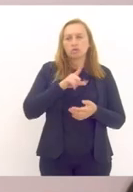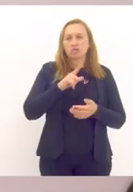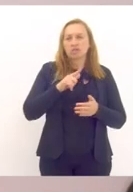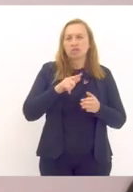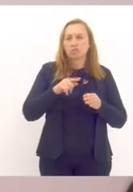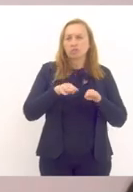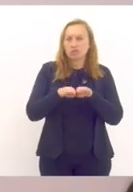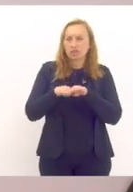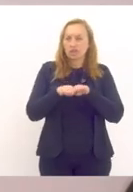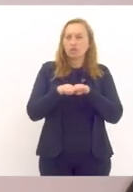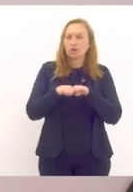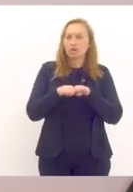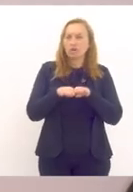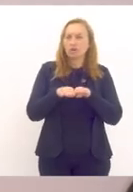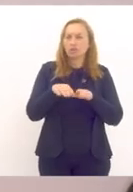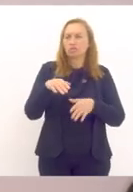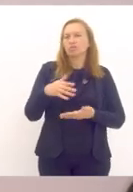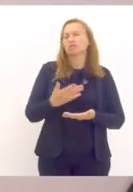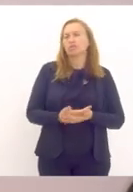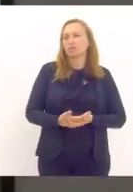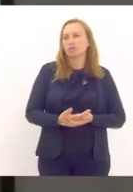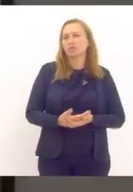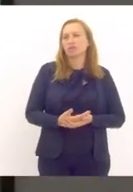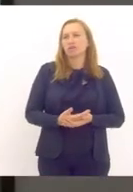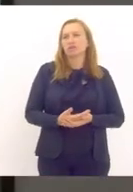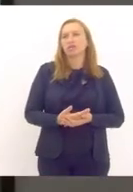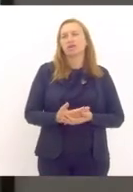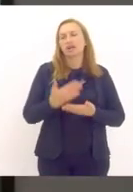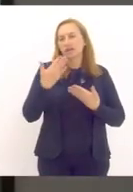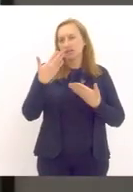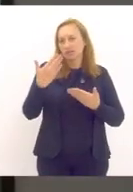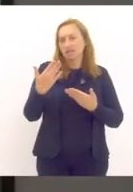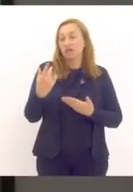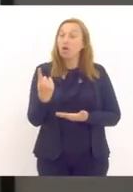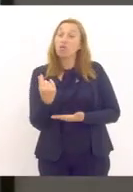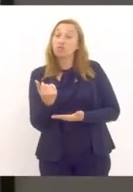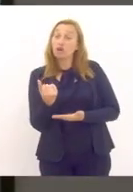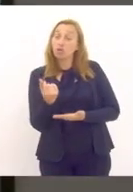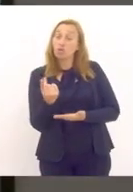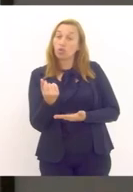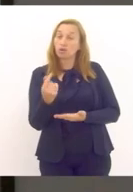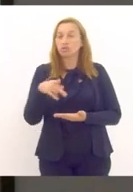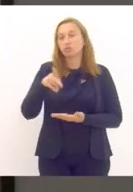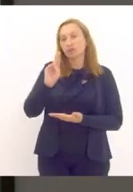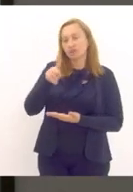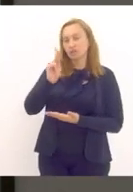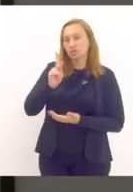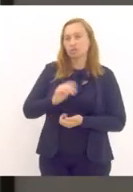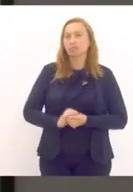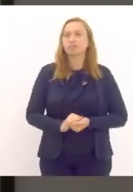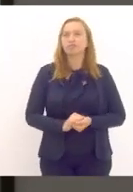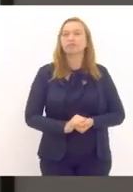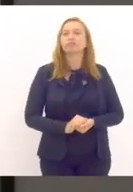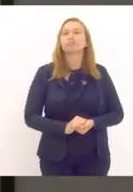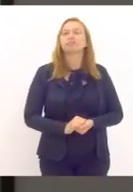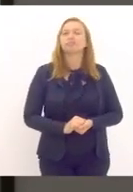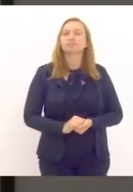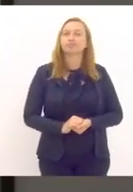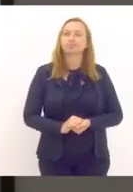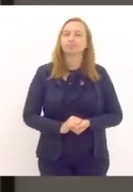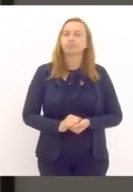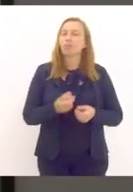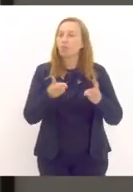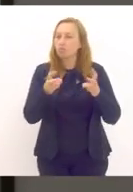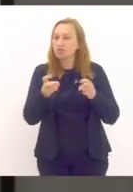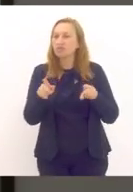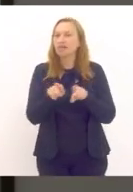preços de royalties e participações especiais. E aí no terceiro quadrimestre, e também é interessante observar,